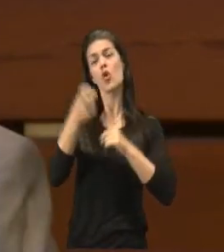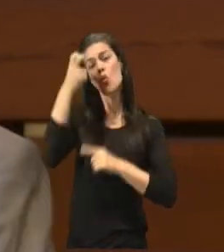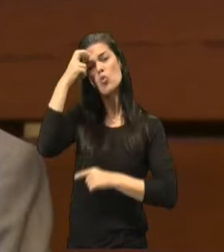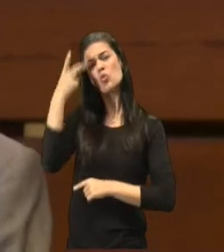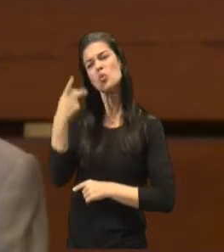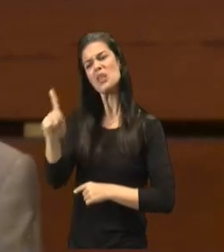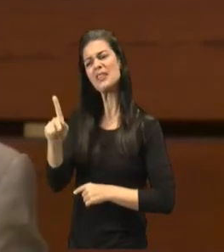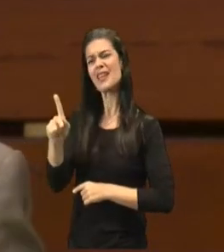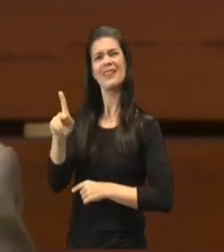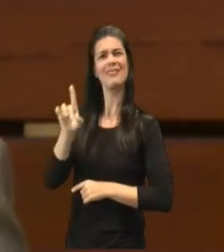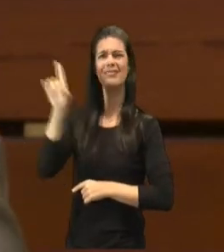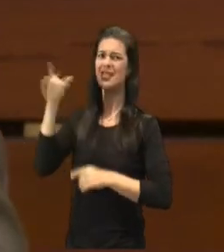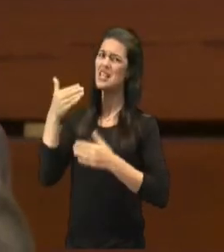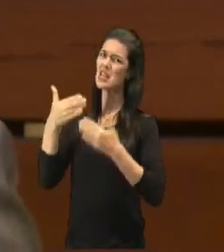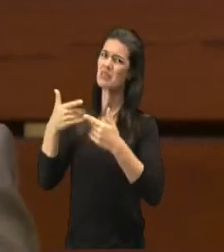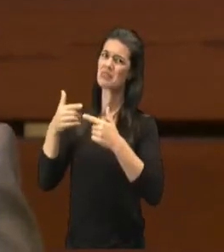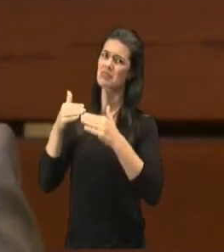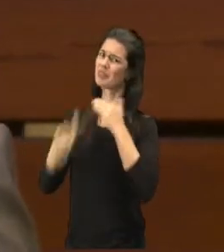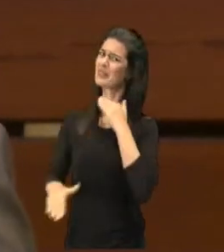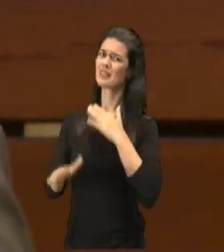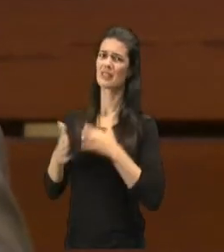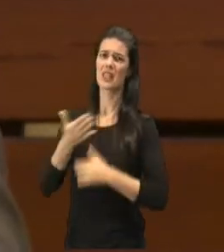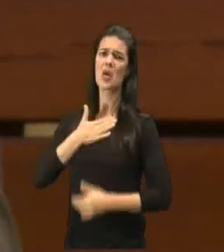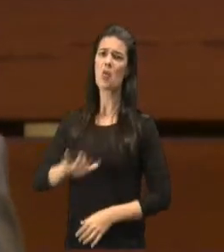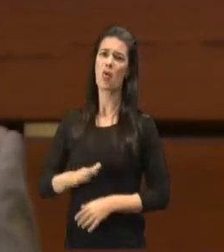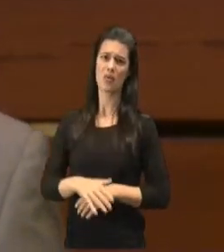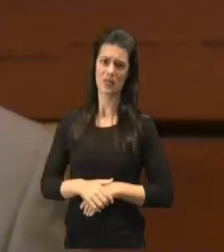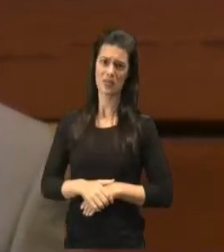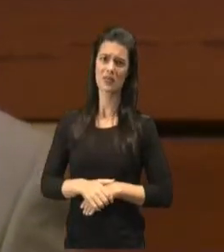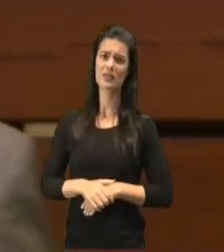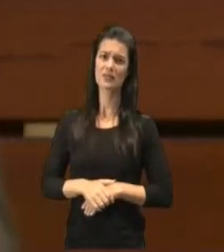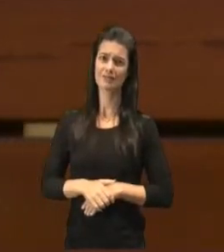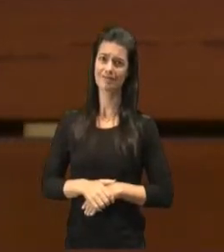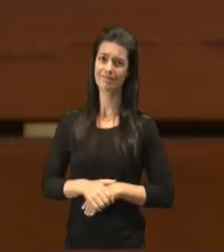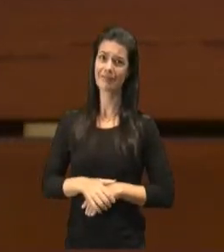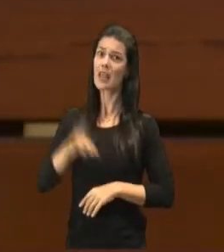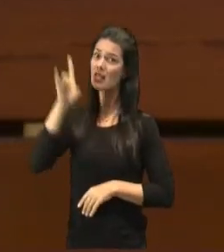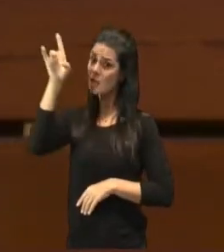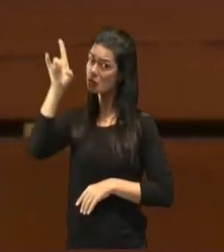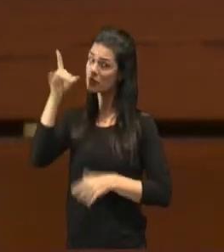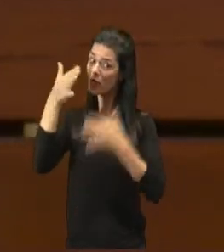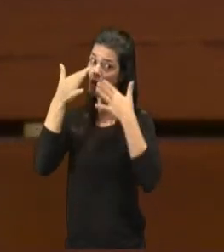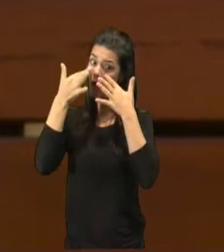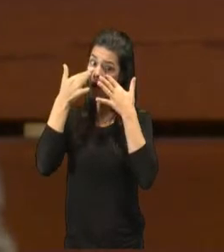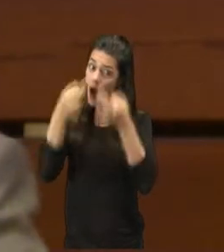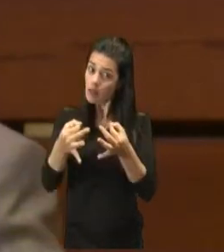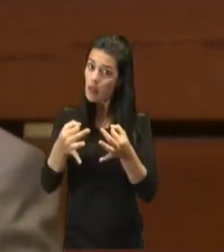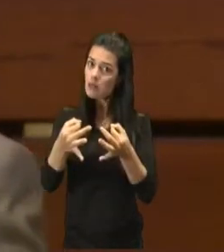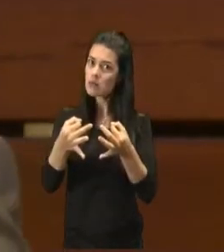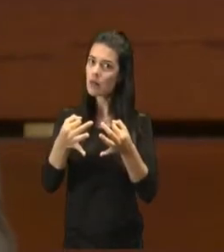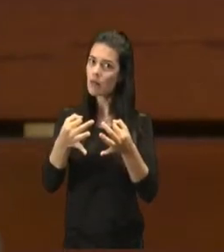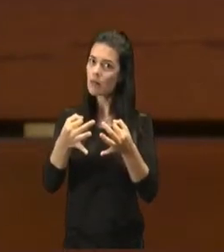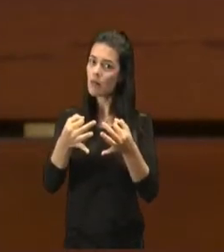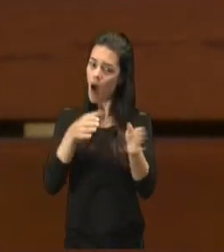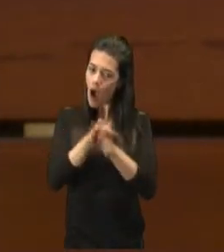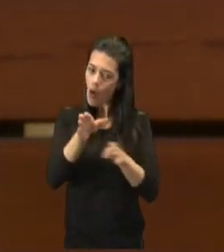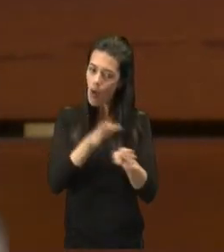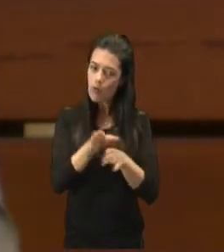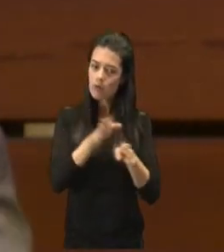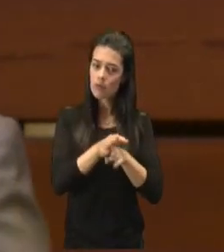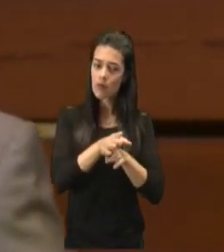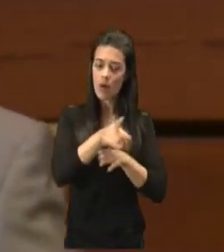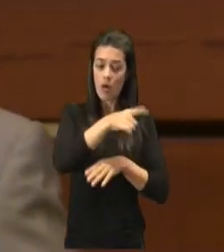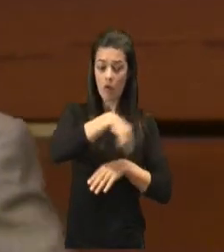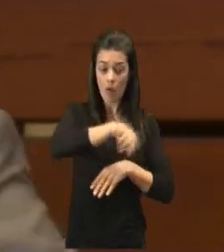considerados abomináveis para com o Senhor. O Senhor então traz um alerta: quando vocês entrarem na terra, vocês